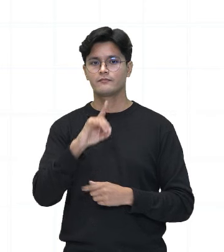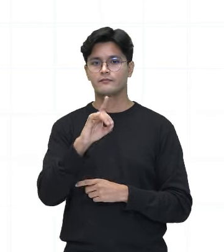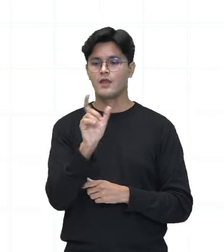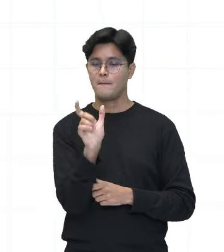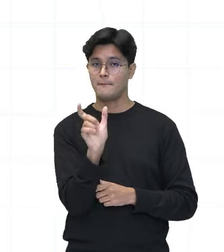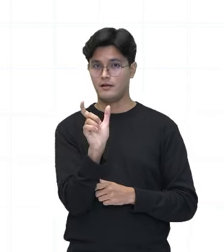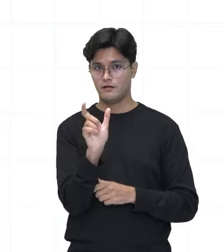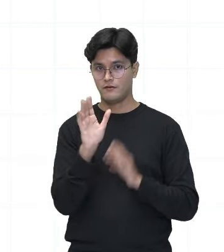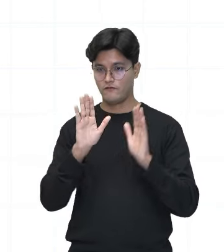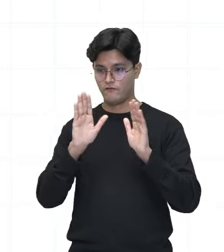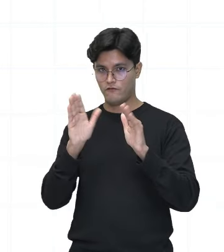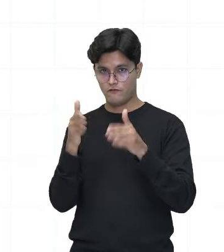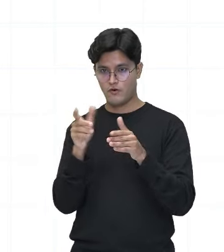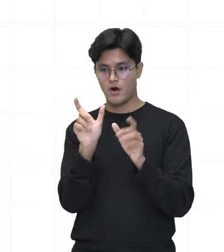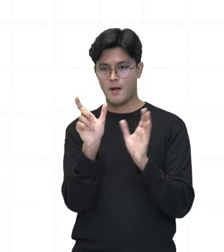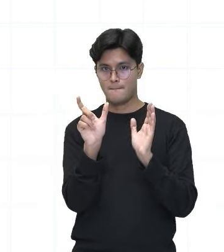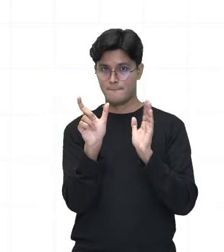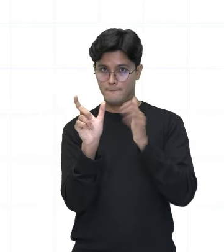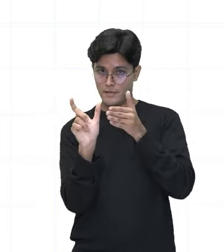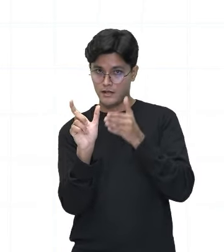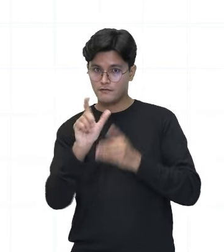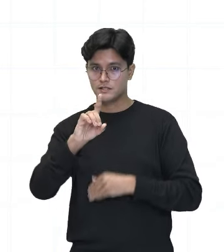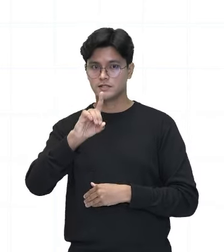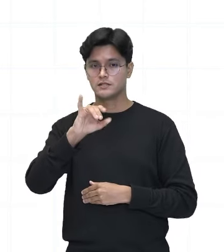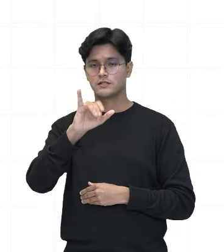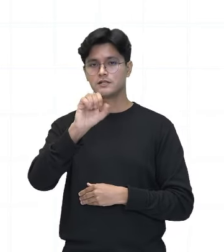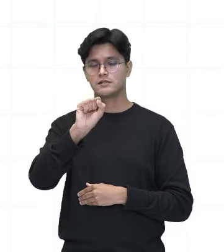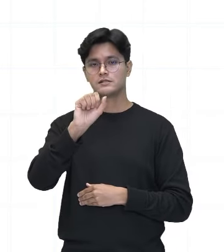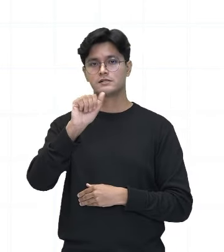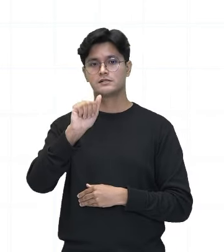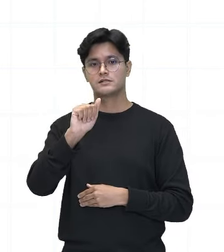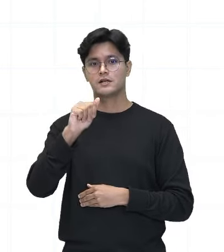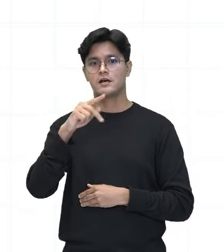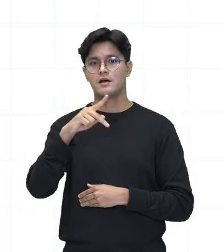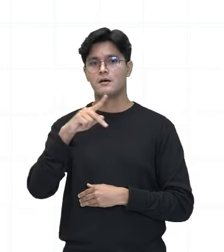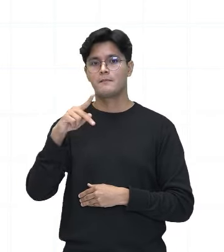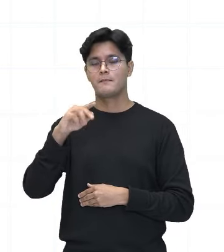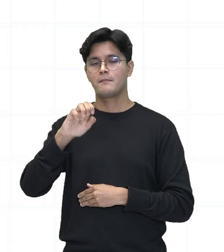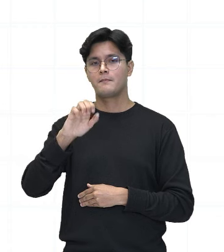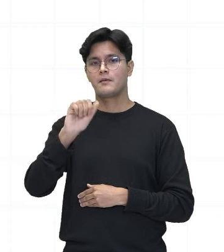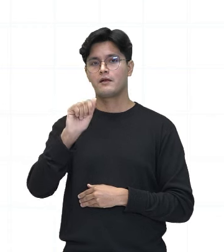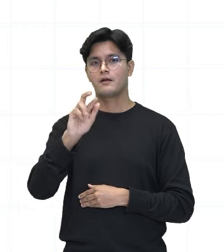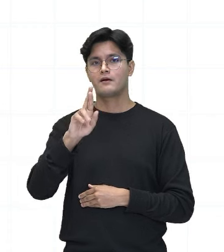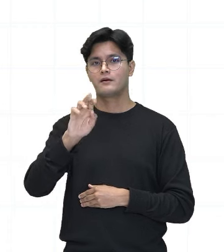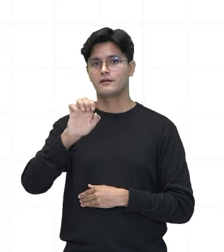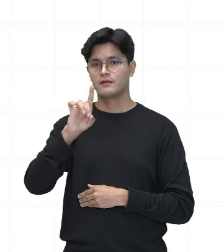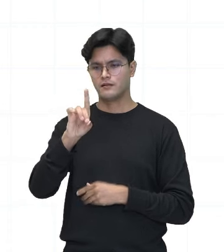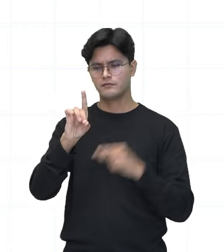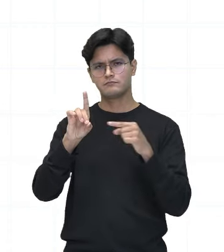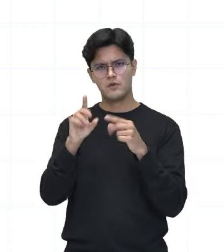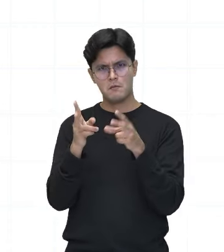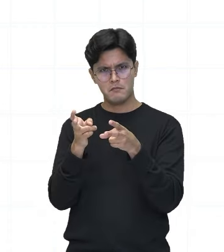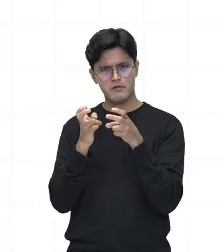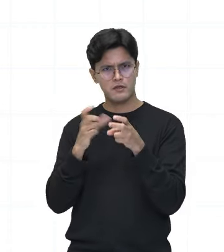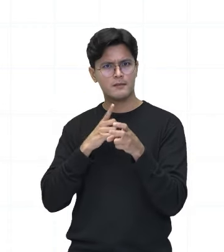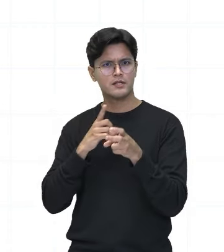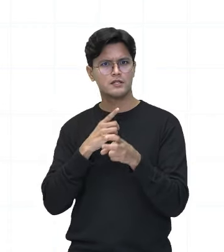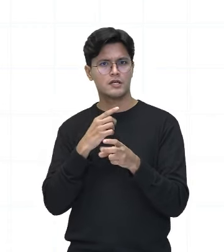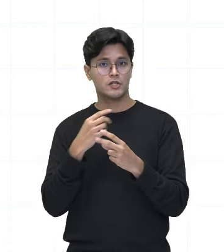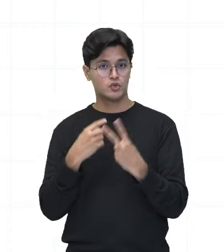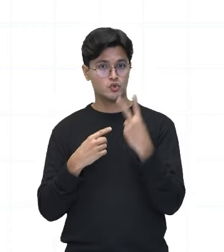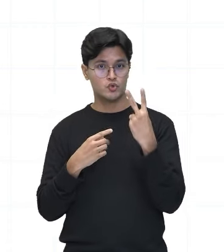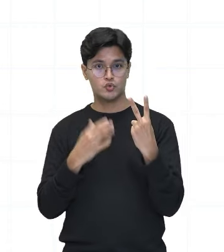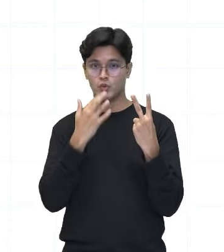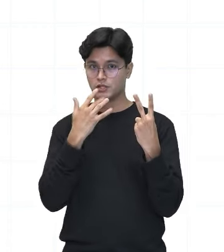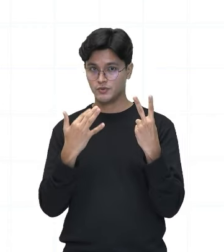Disappeared. Olha, está marcada essa palavra e ela está marcada com duas cores diferenciadas. Observaram aqui, ó? Tem